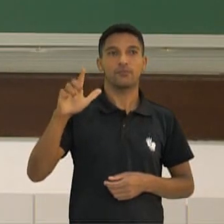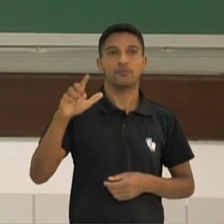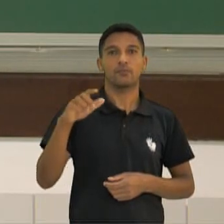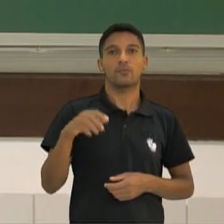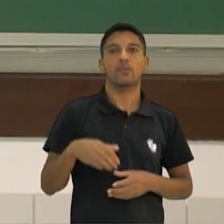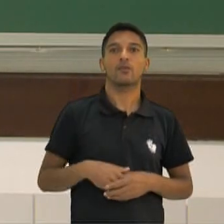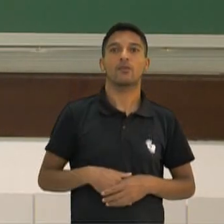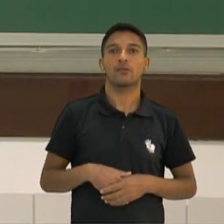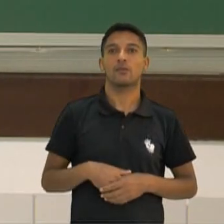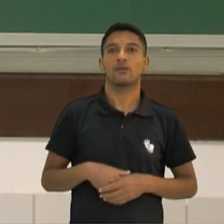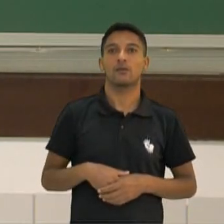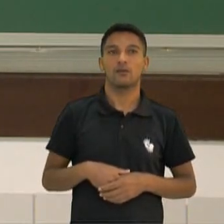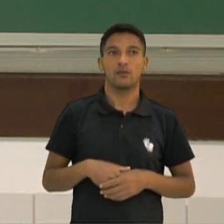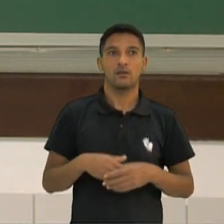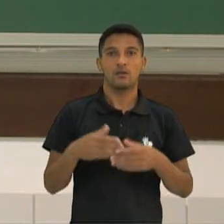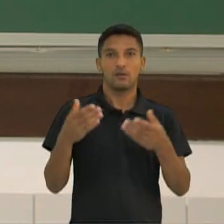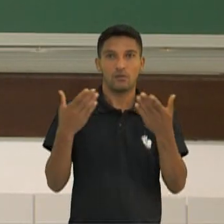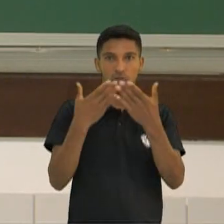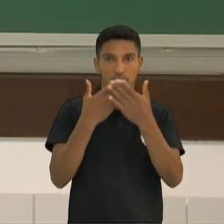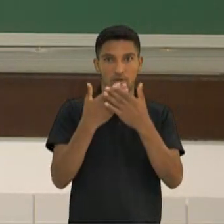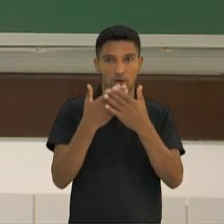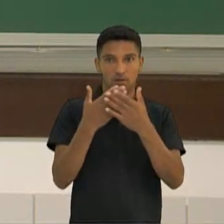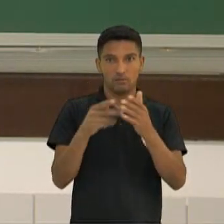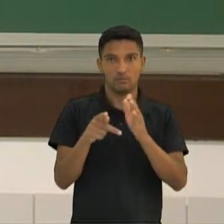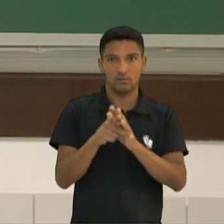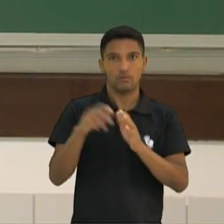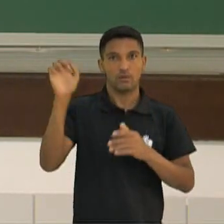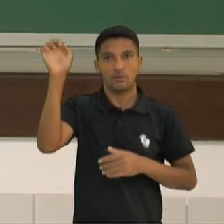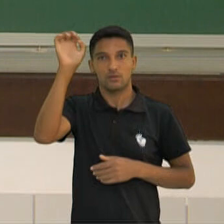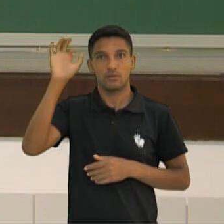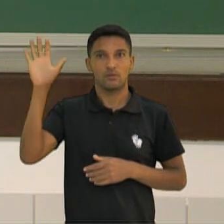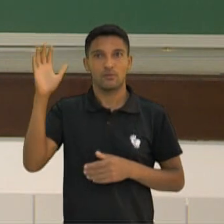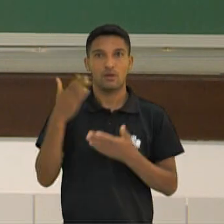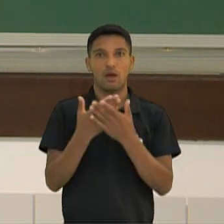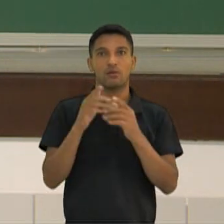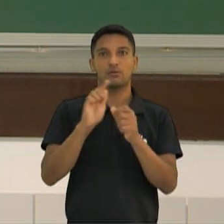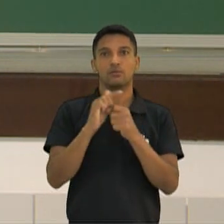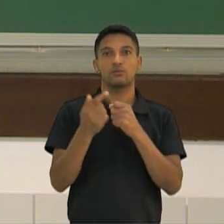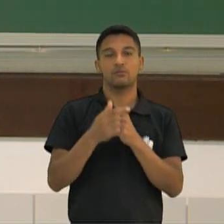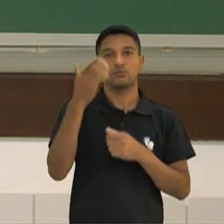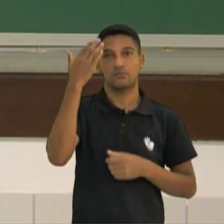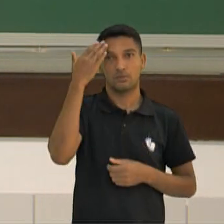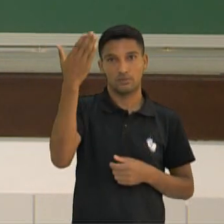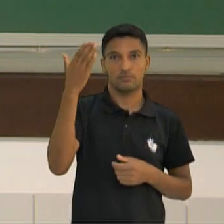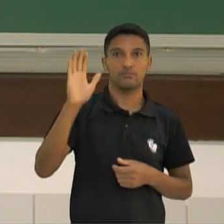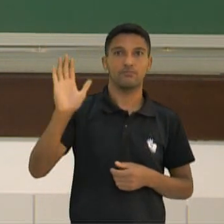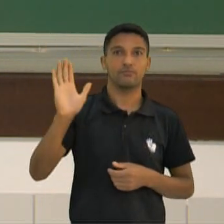europeu. Essa foi mais uma aula Paraná de Geografia. Muito obrigado e até a próxima.